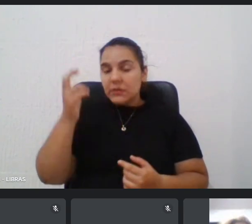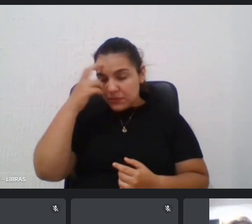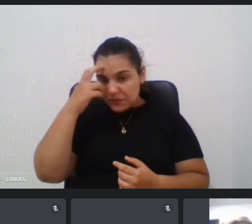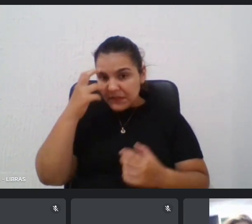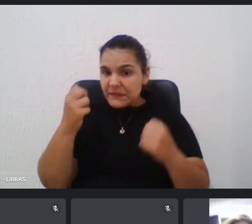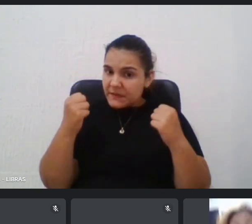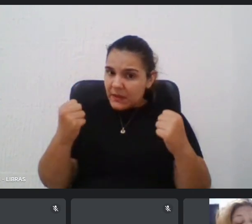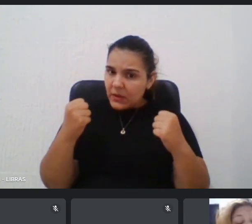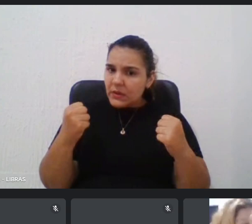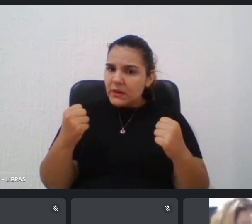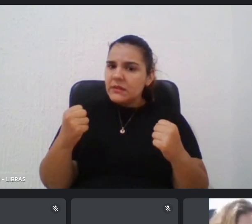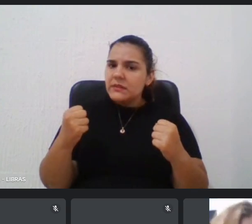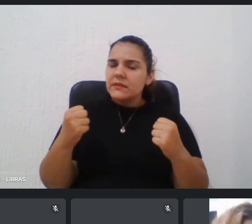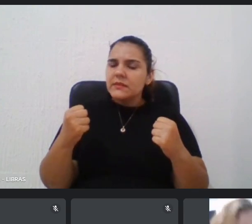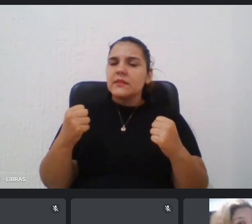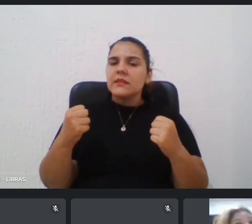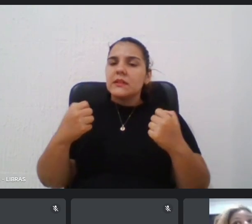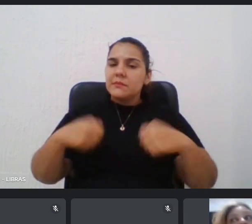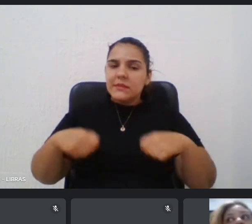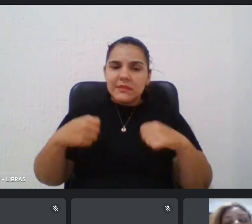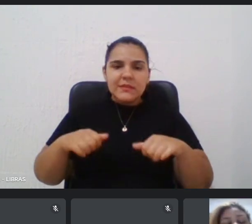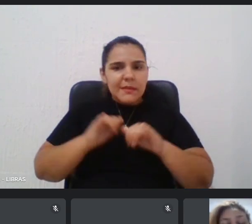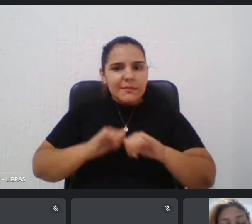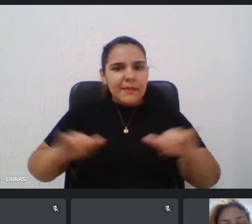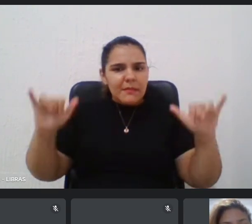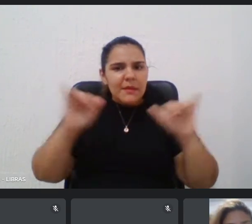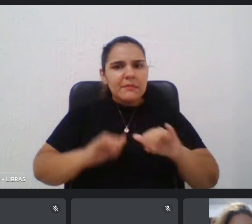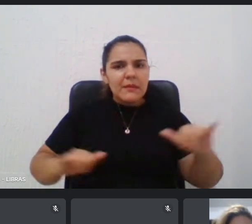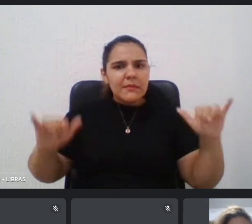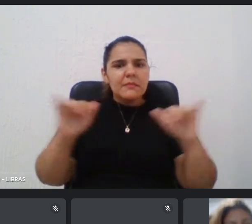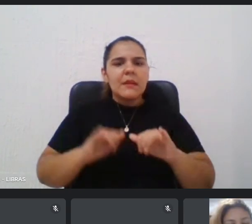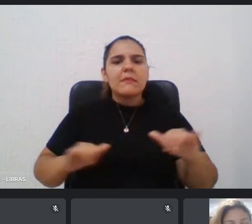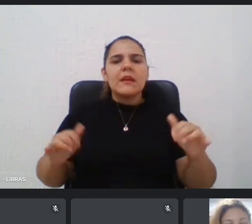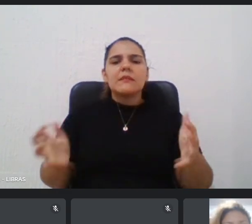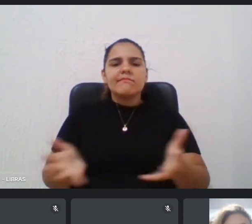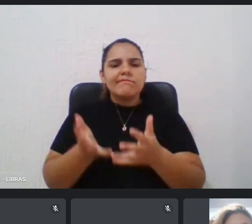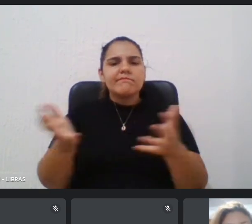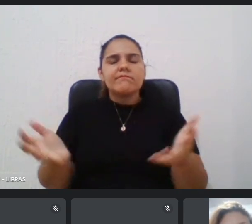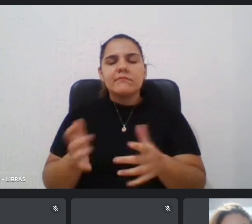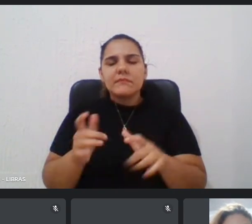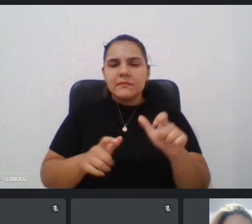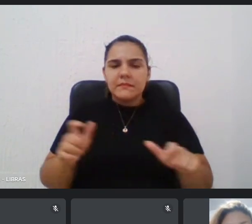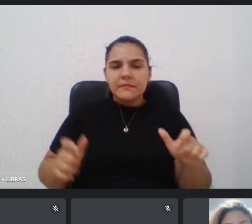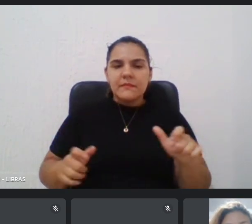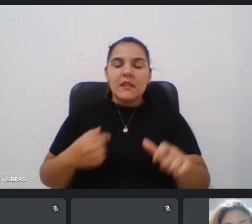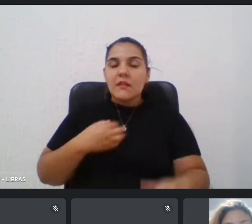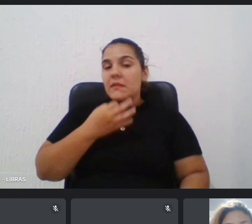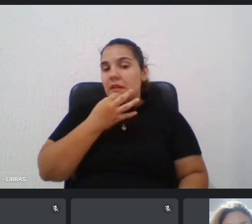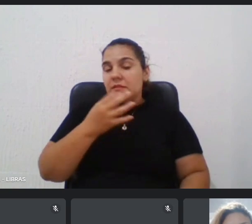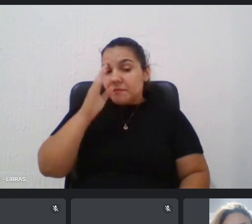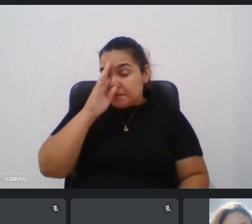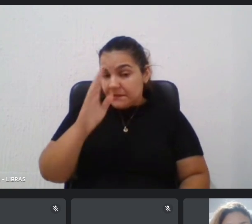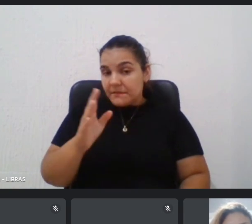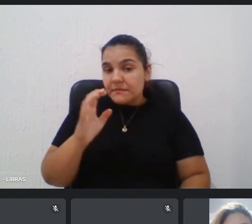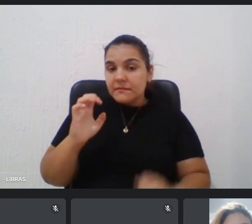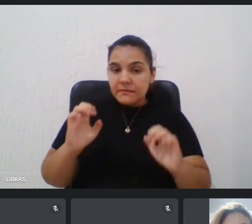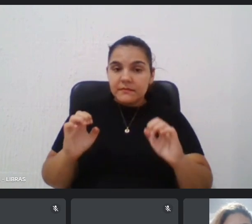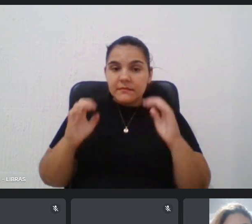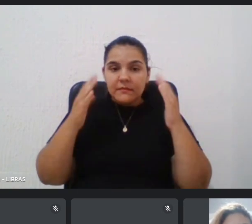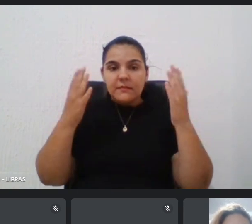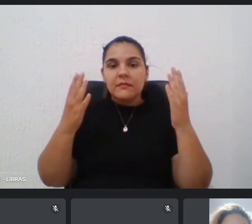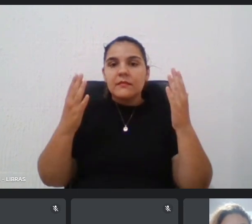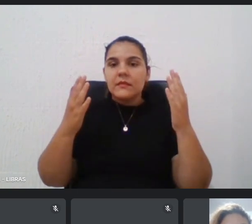essas pessoas para fora também. Eu acho que o maior exemplo que a cidade tem, eu vou chamar de morador de rua, embora eu ache que